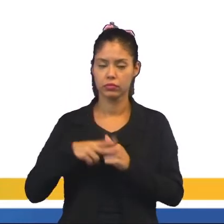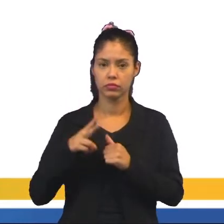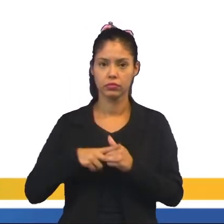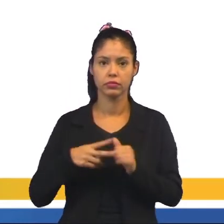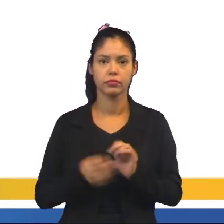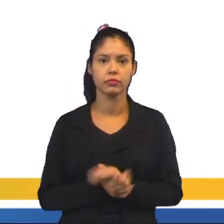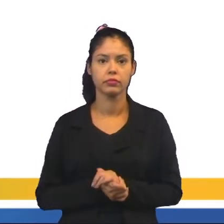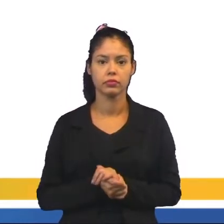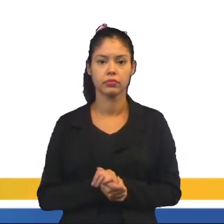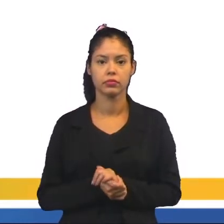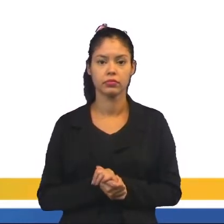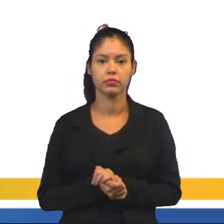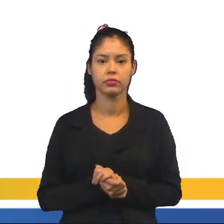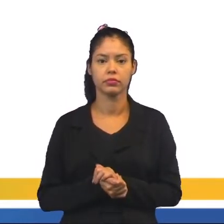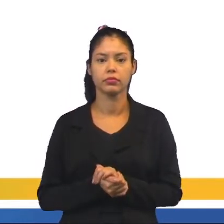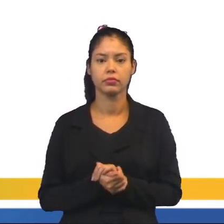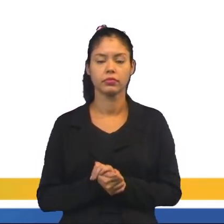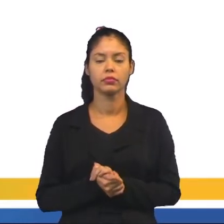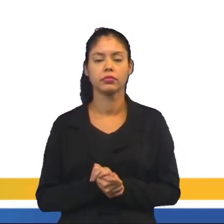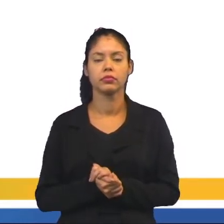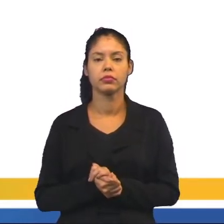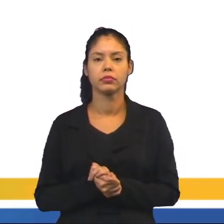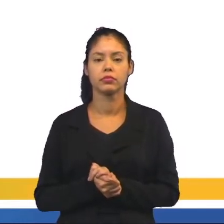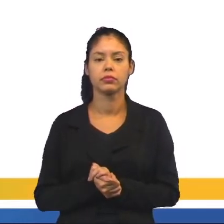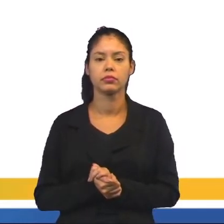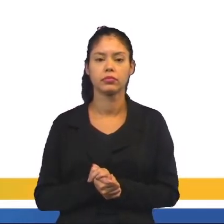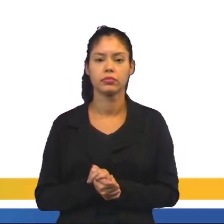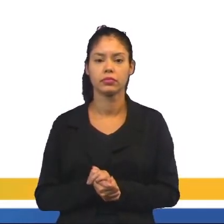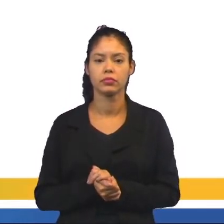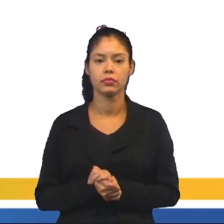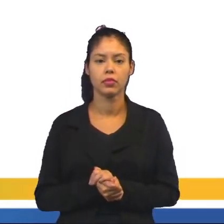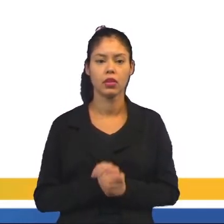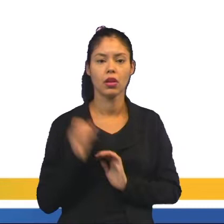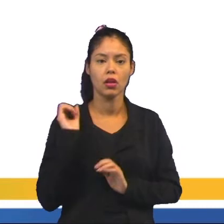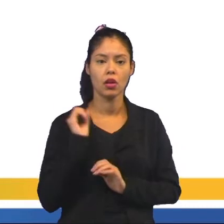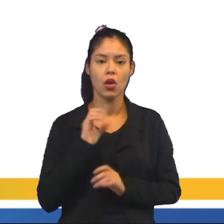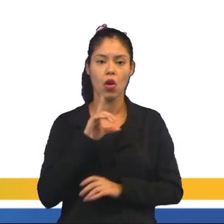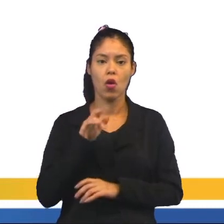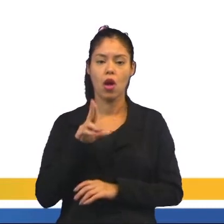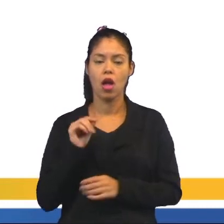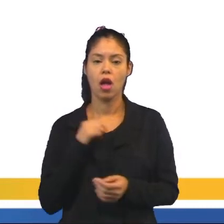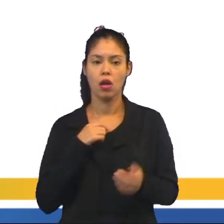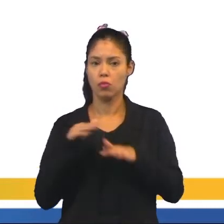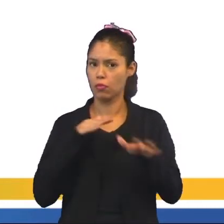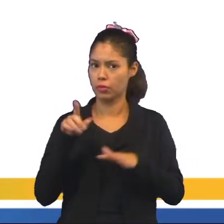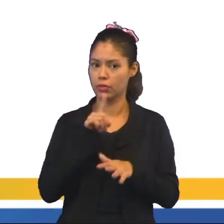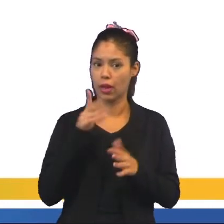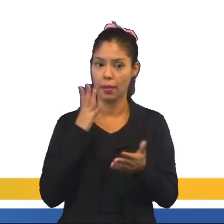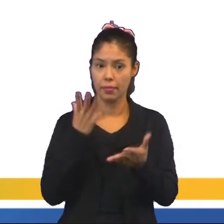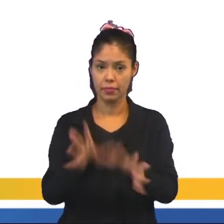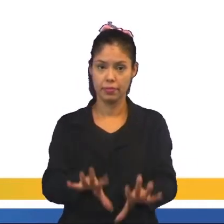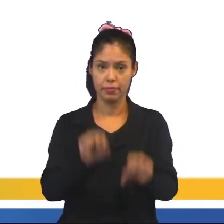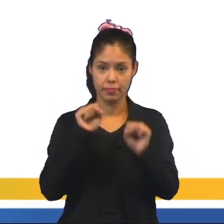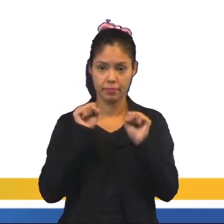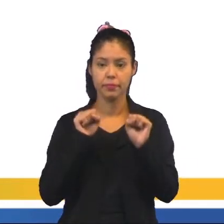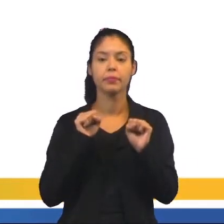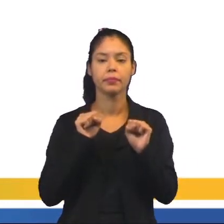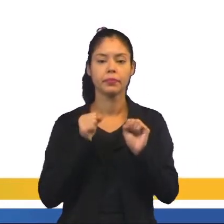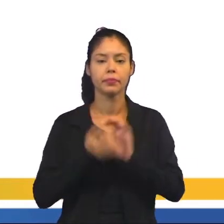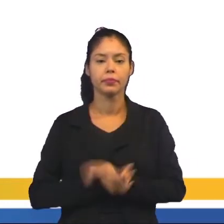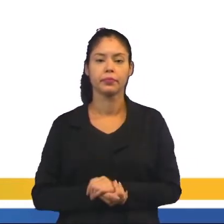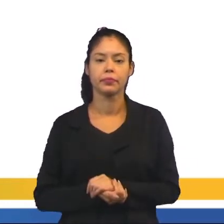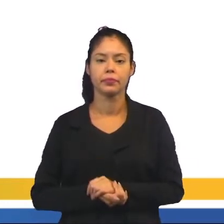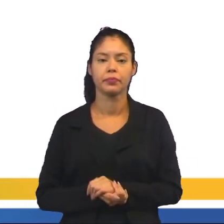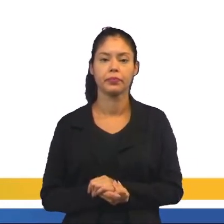verbo correr ele Ballon correr em espanhol né de correr e fazer movimento não tá galinha pegar a correr significa